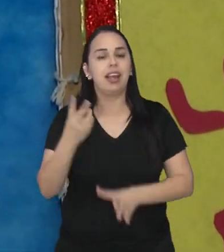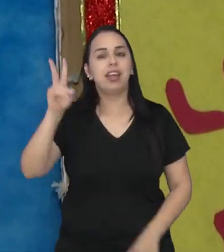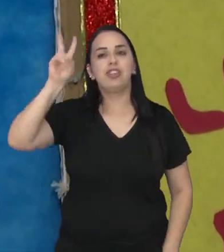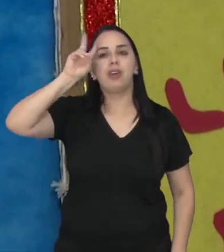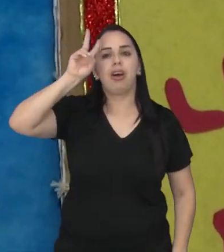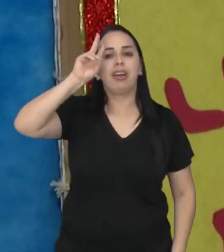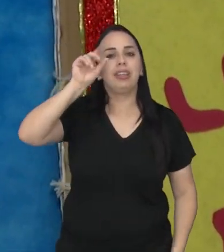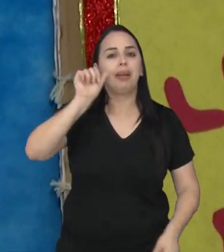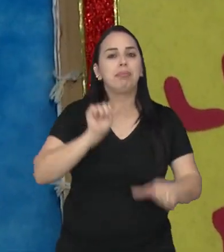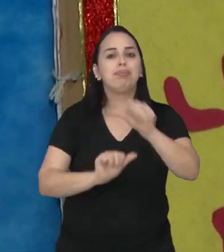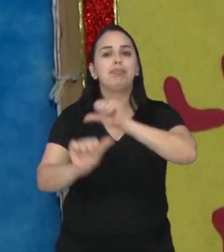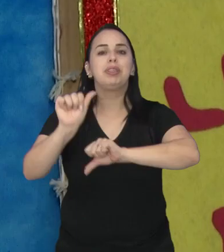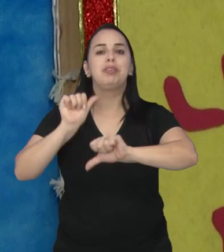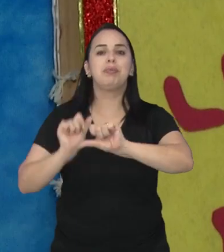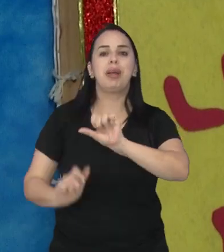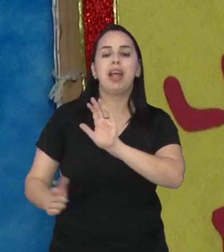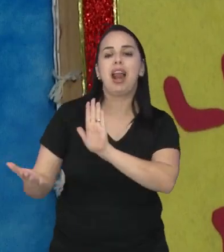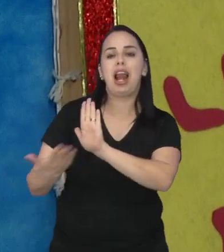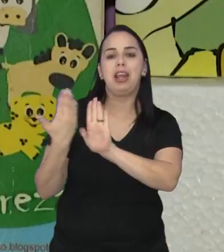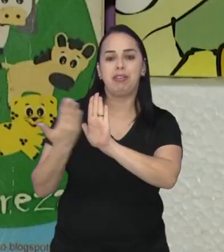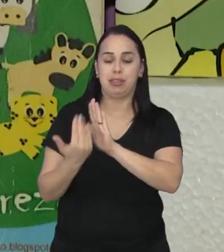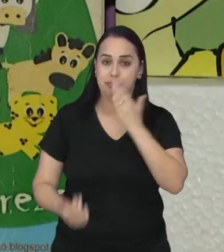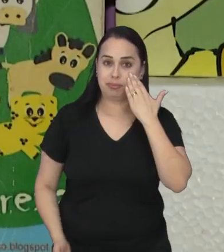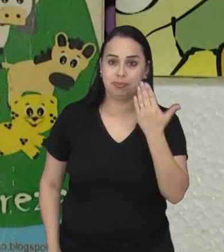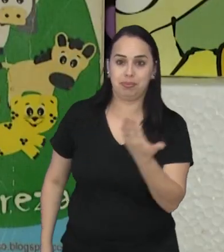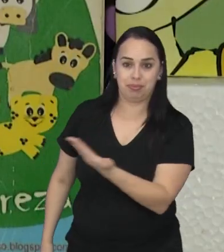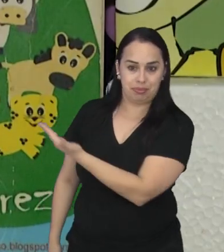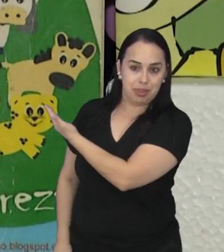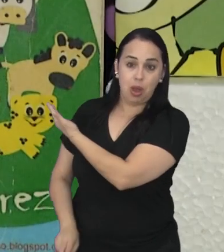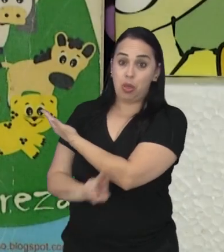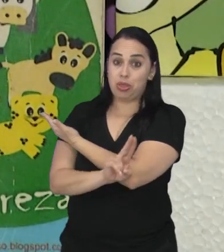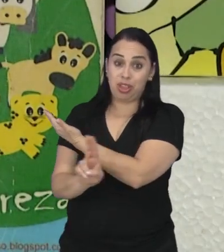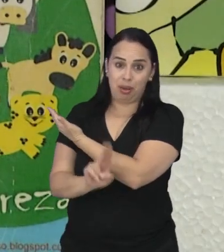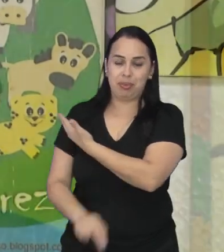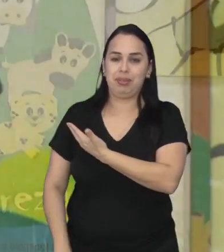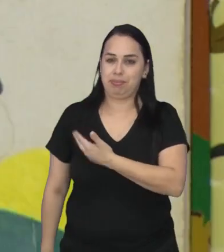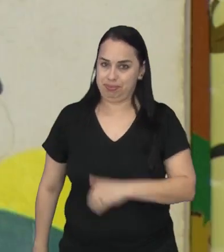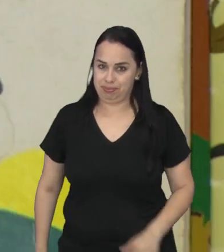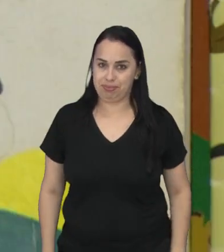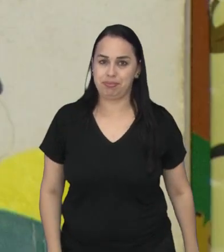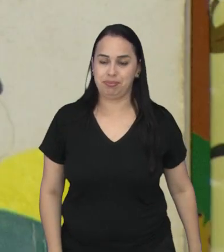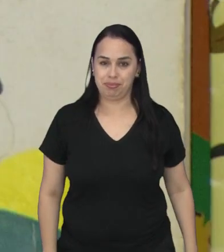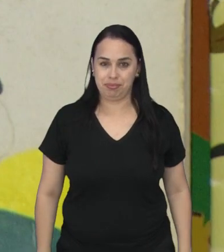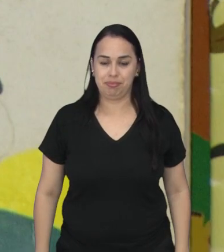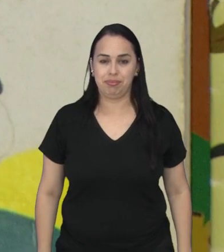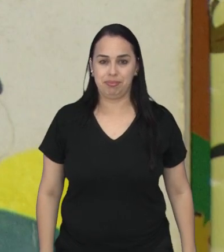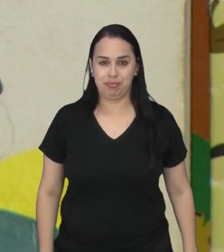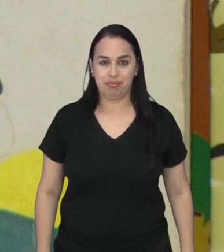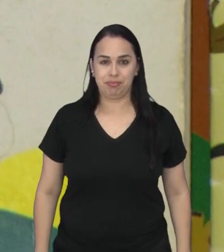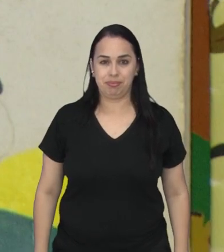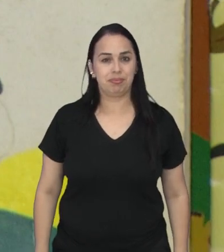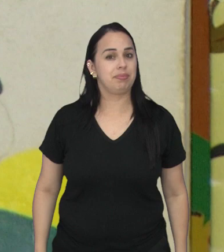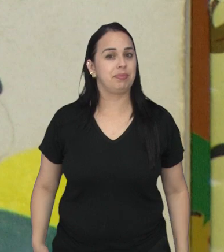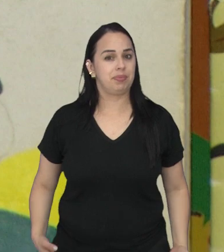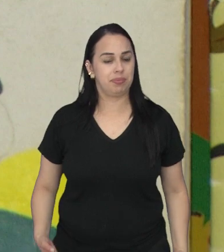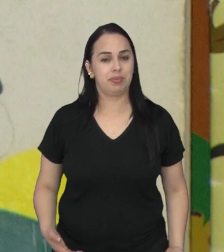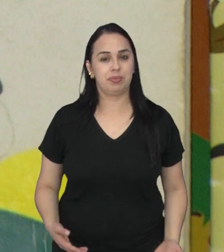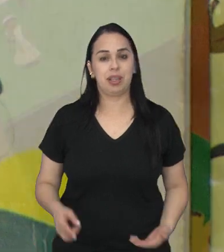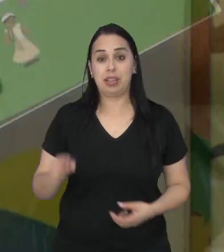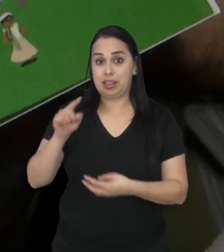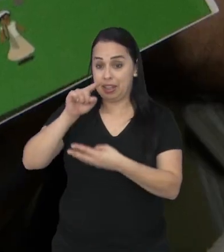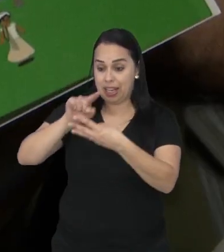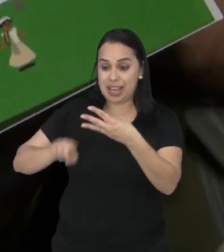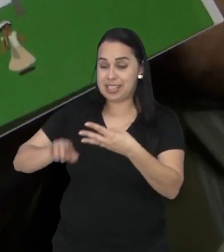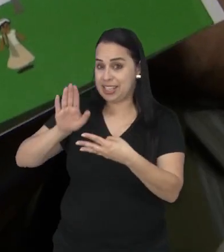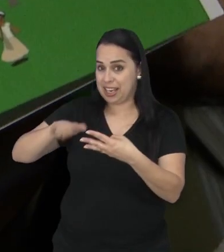que se transformam em livros criados por ele. Um dos livros do Marcelo chama Sonhos de Francisco, Contos do Vale do